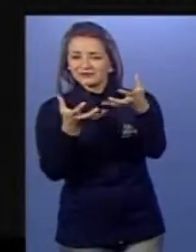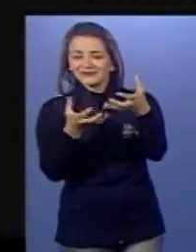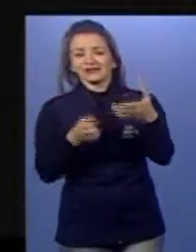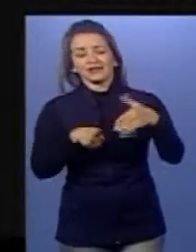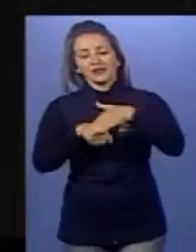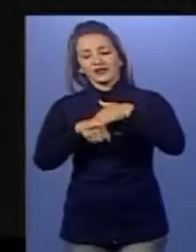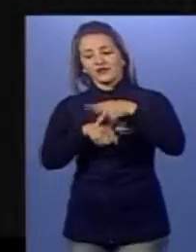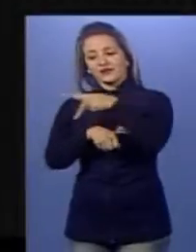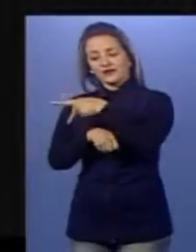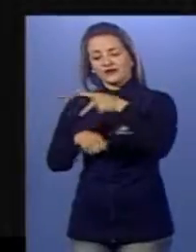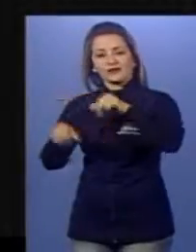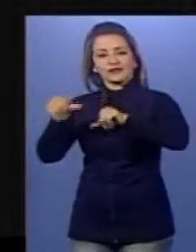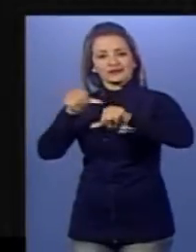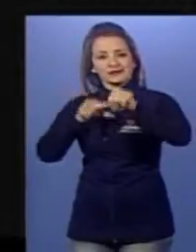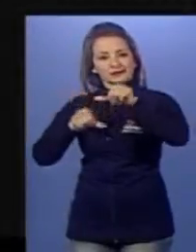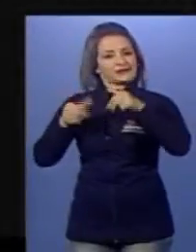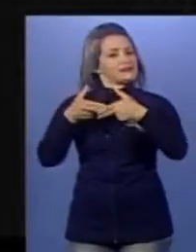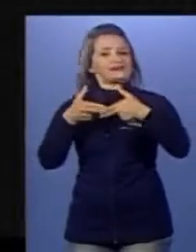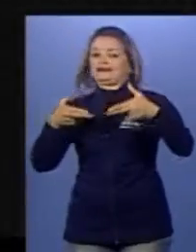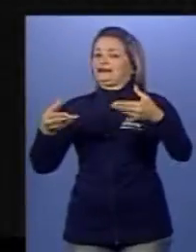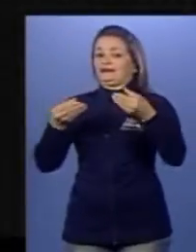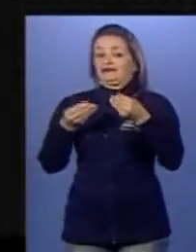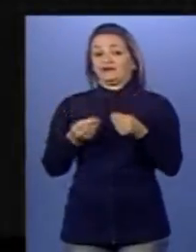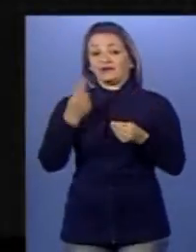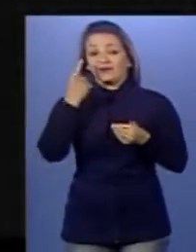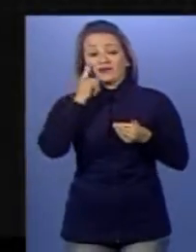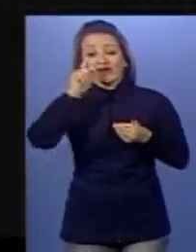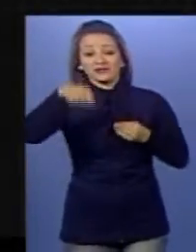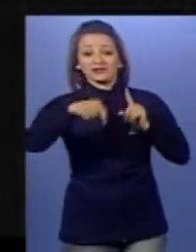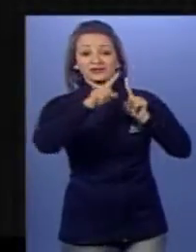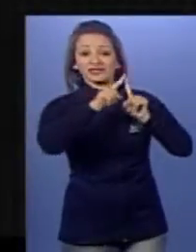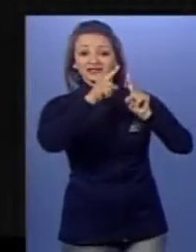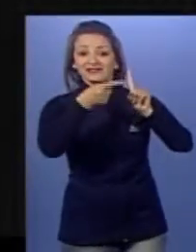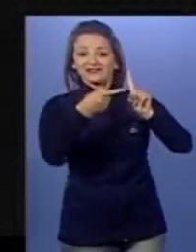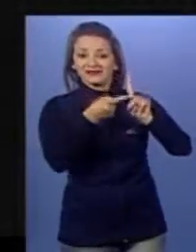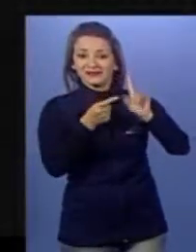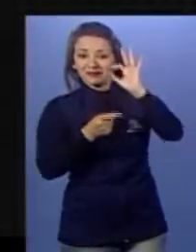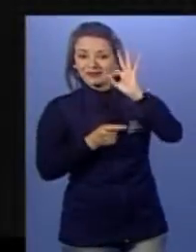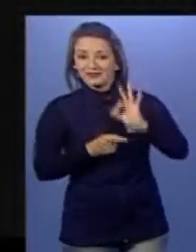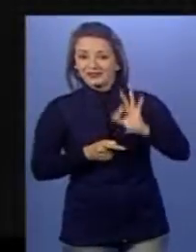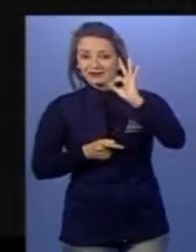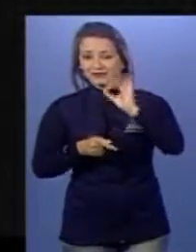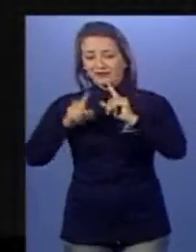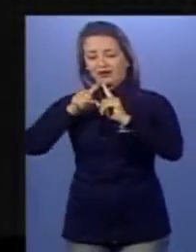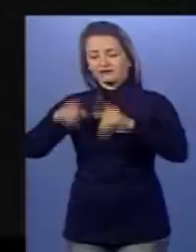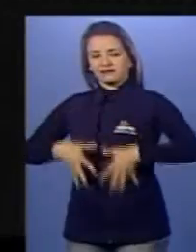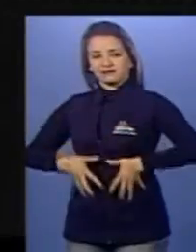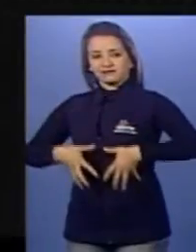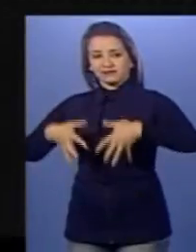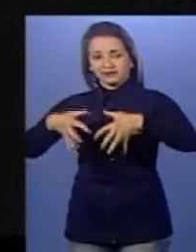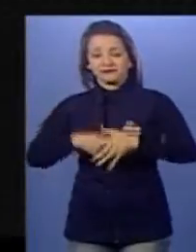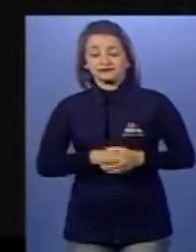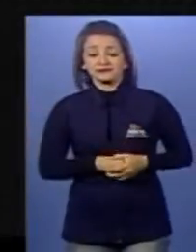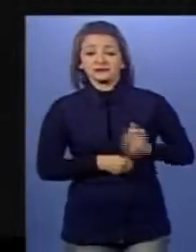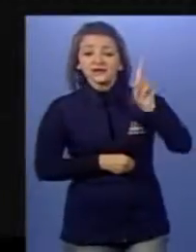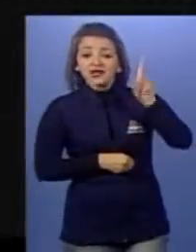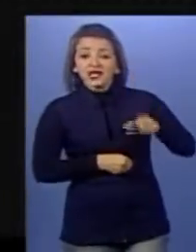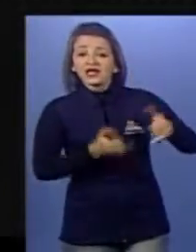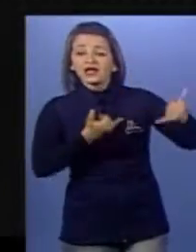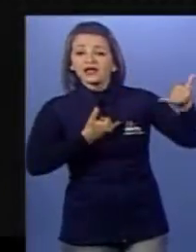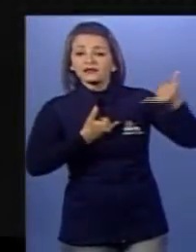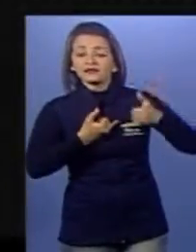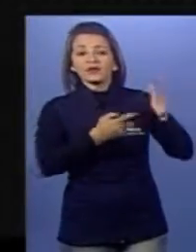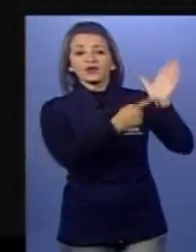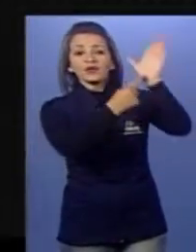vai ter de química taxa de fecundidade vai apresentar olha que amor a taxa de fecundidade de mim é um indicador que expressa